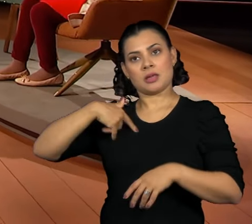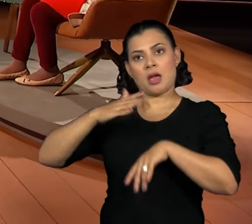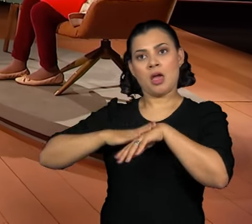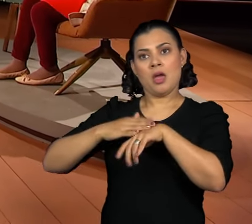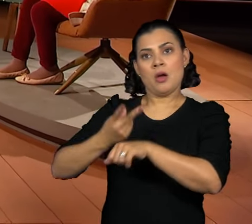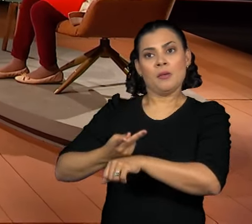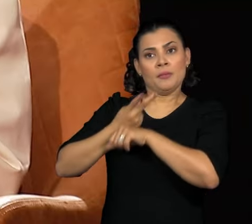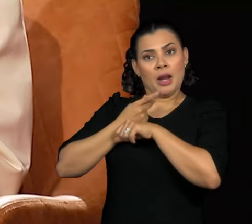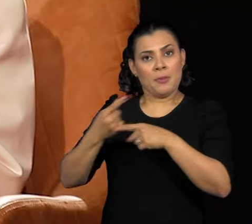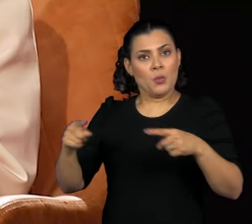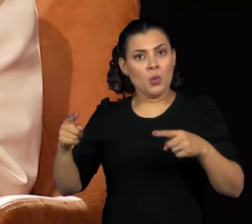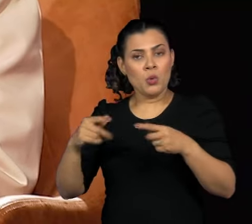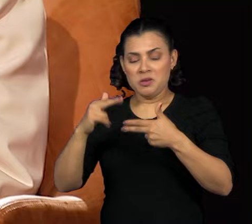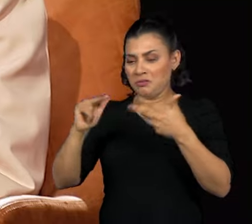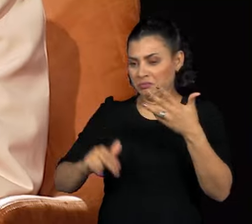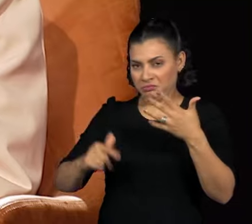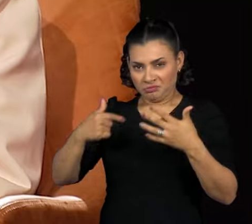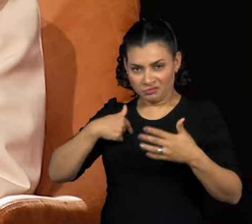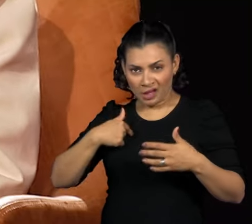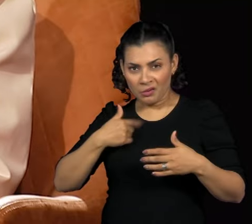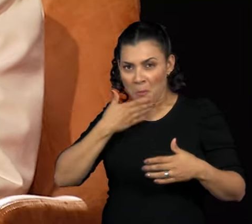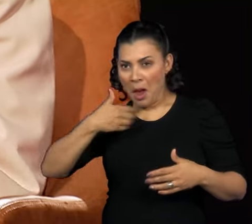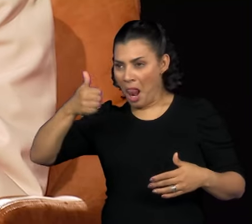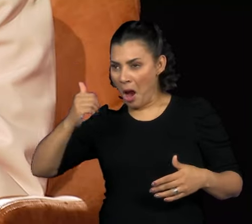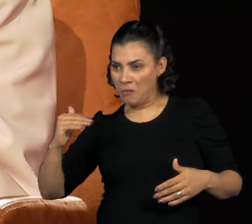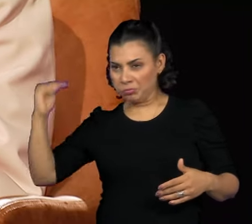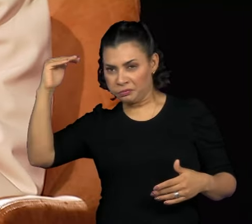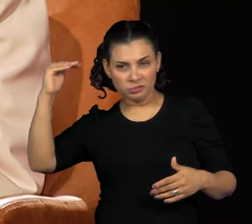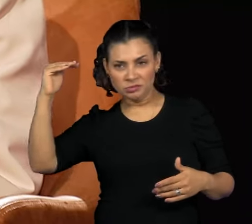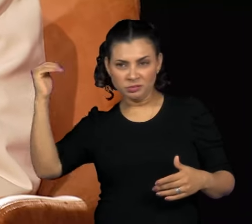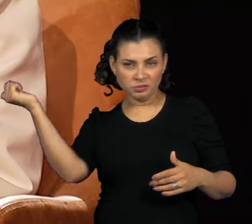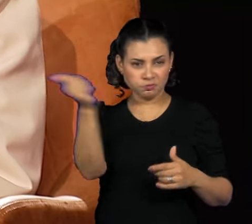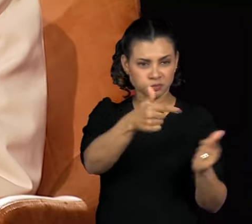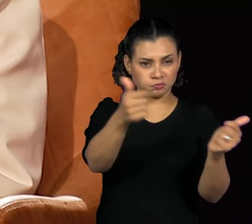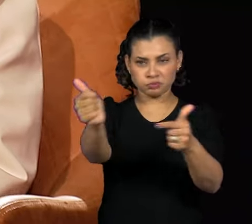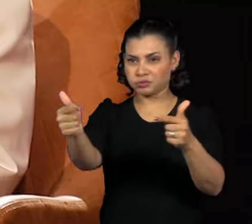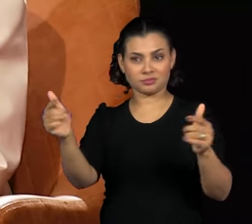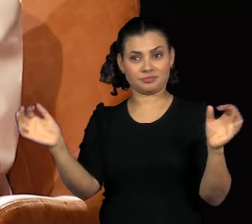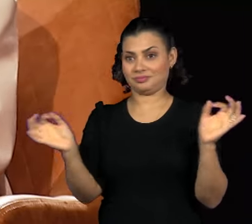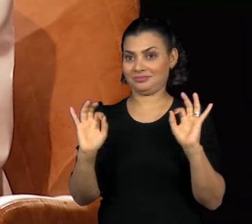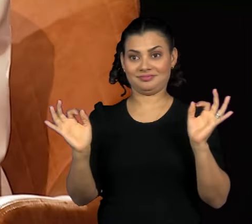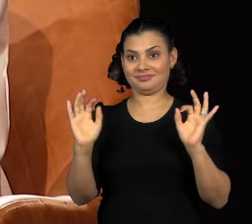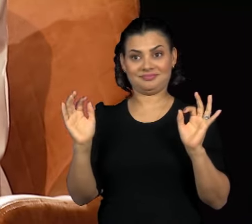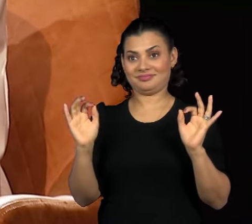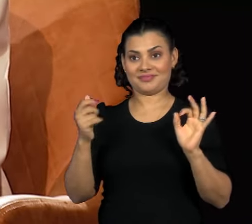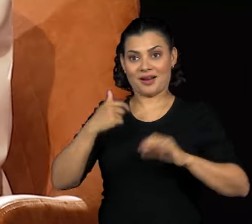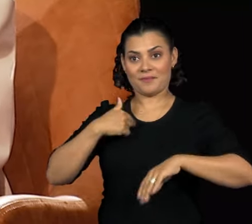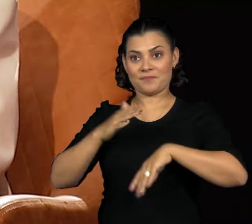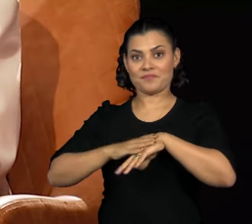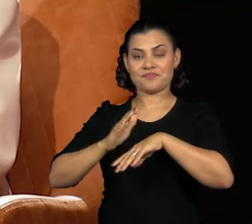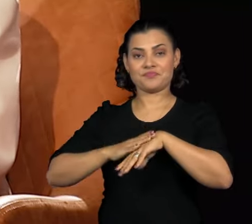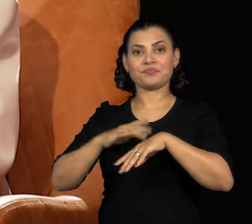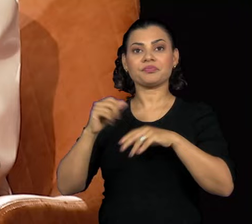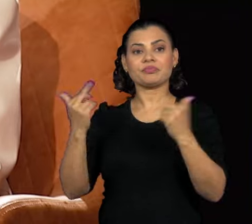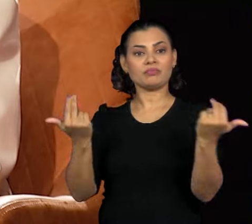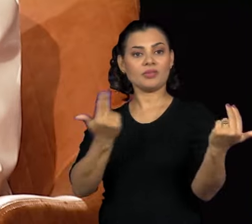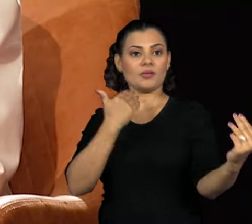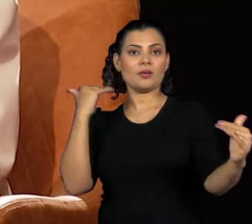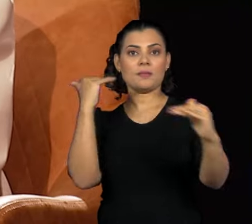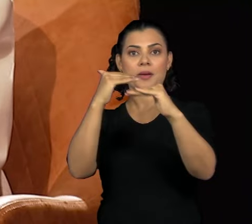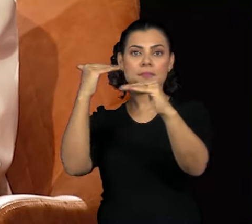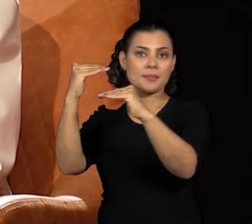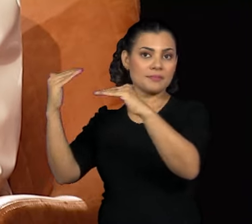música popular, não sei o quê, não me faz ser melhor que os outros artistas. Eu posso cantar em qualquer palco, eu vou para show que